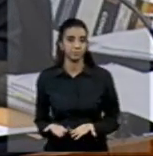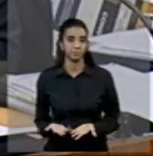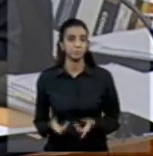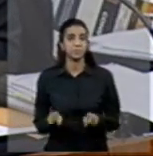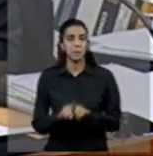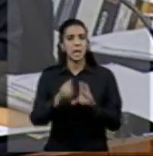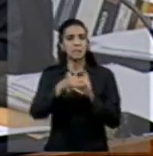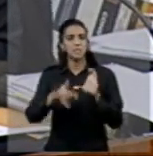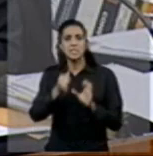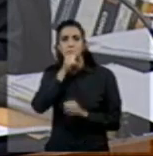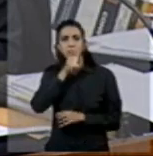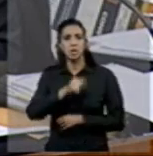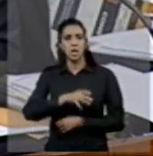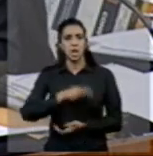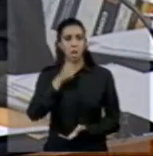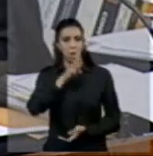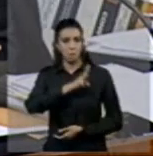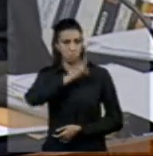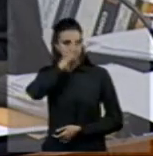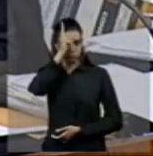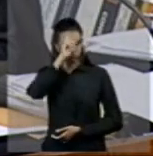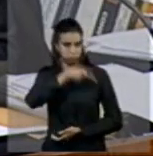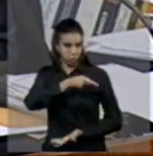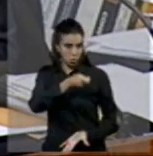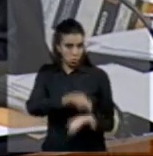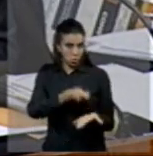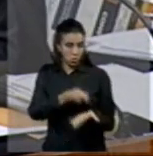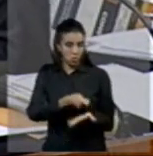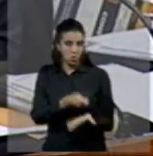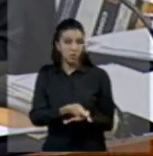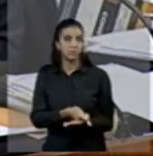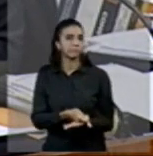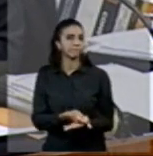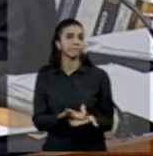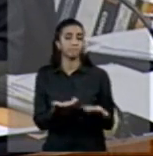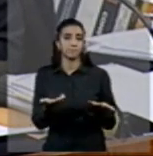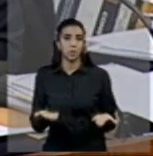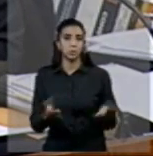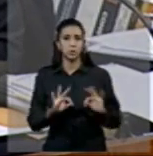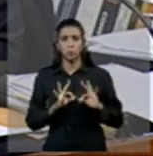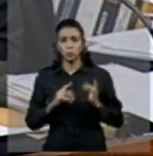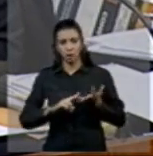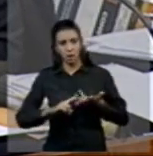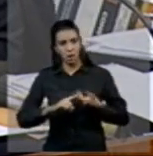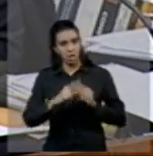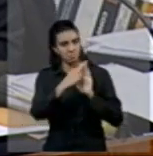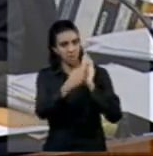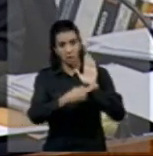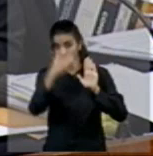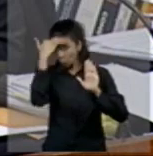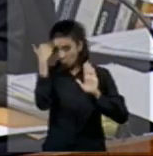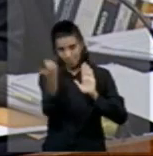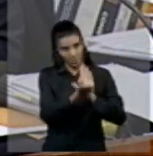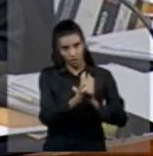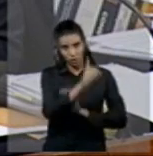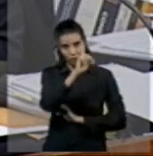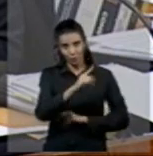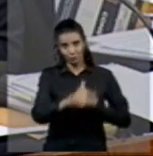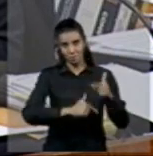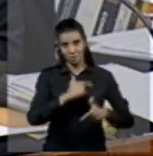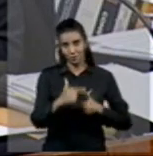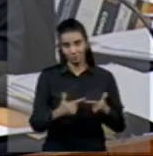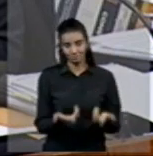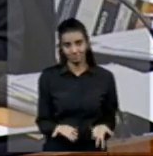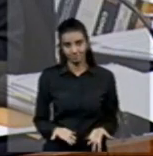por abuso e exploração do trabalhador, pelo descumprimento total de todas as normas do direito do trabalho